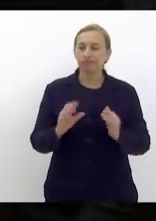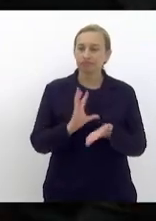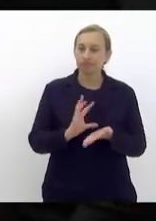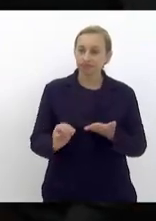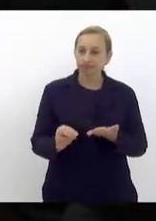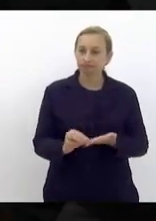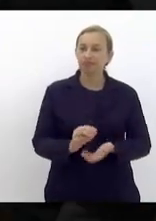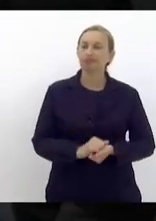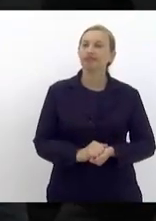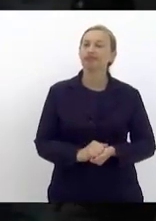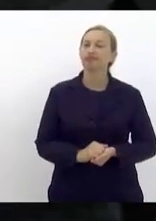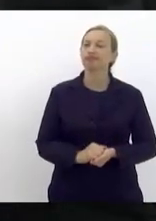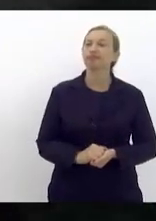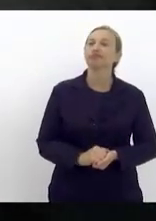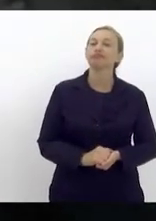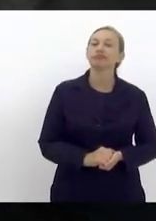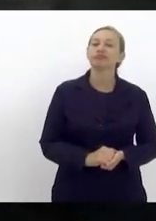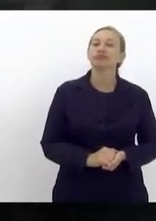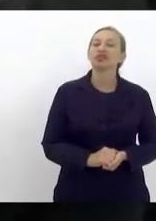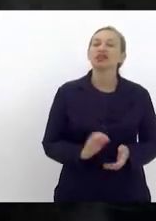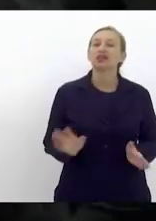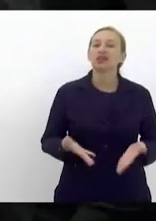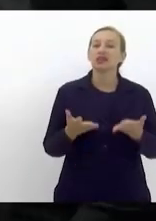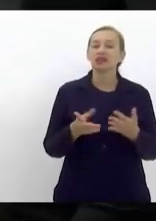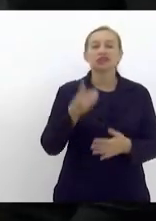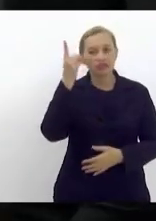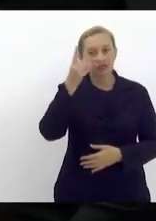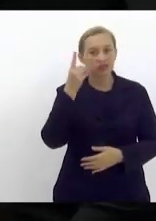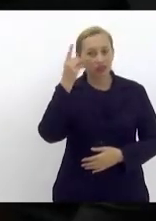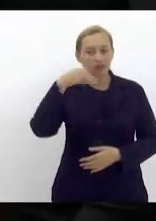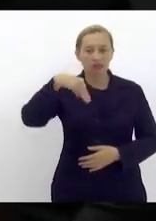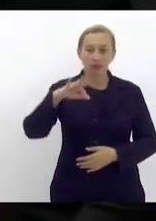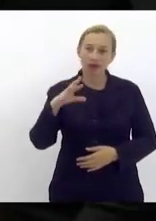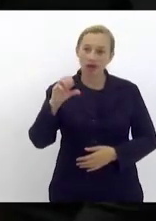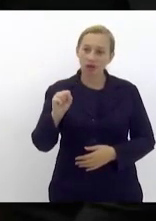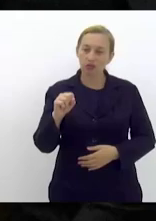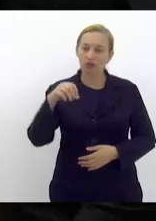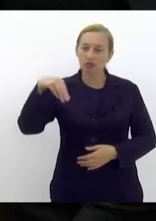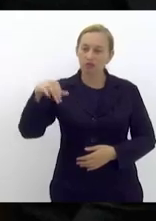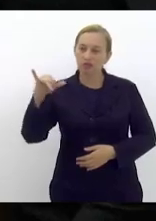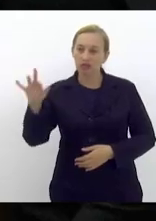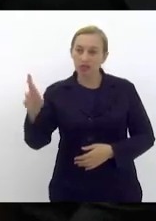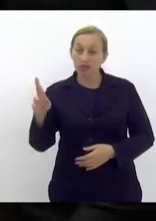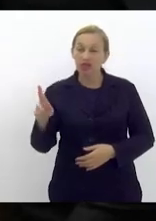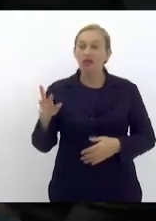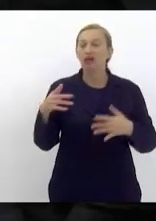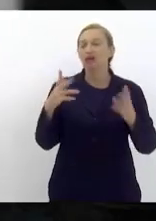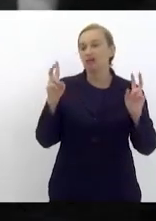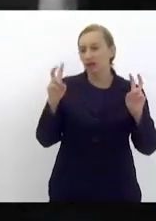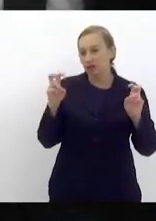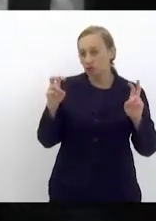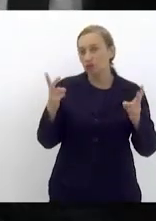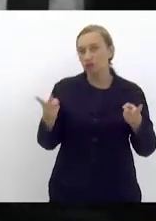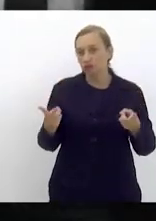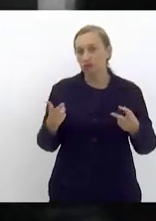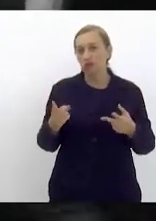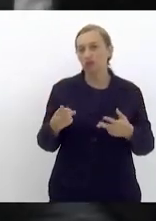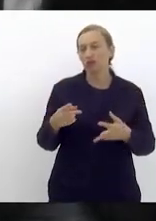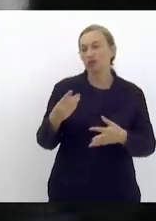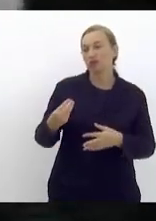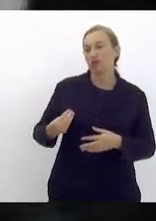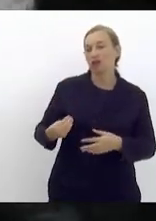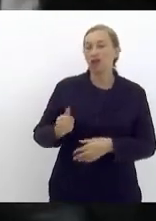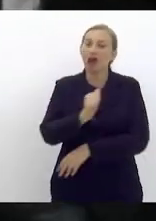pauta, meritória, iniciativa do deputado Marcos Miller. De fato, essa questão, aproveitando a presença de alunos